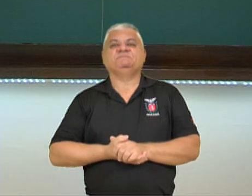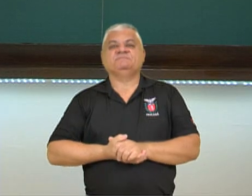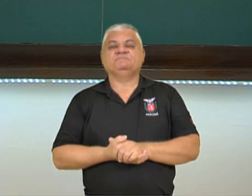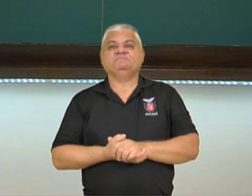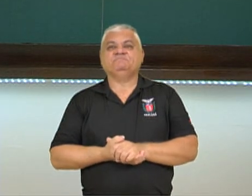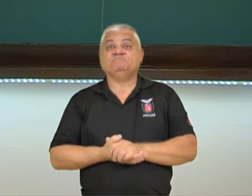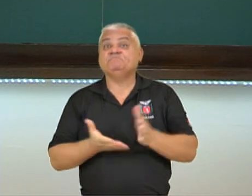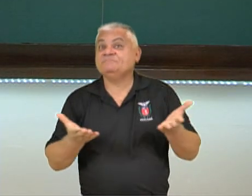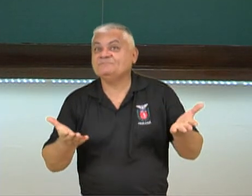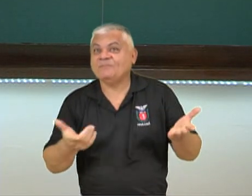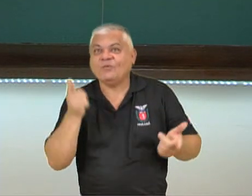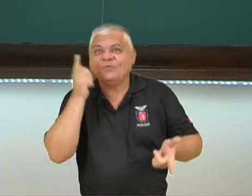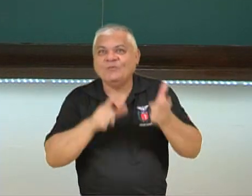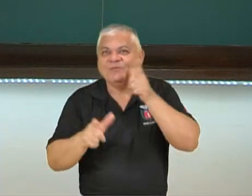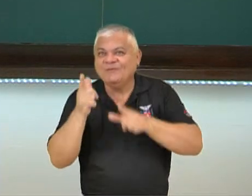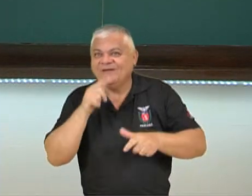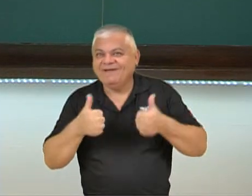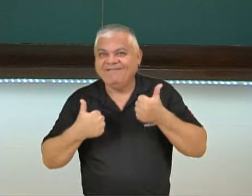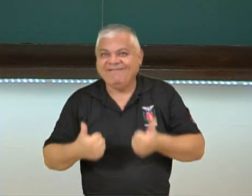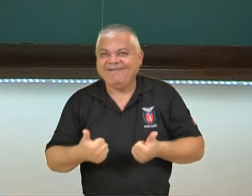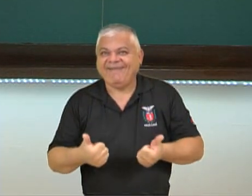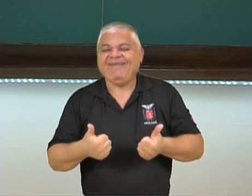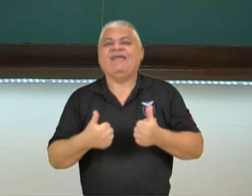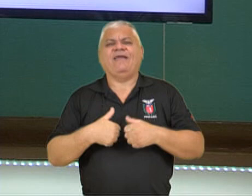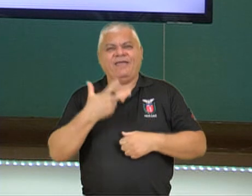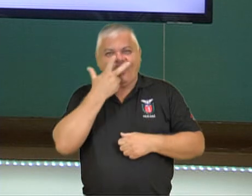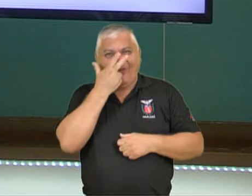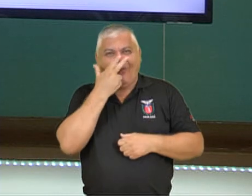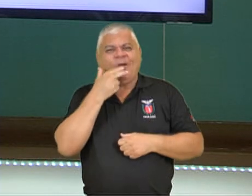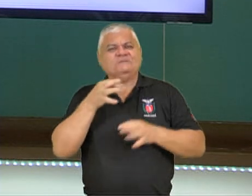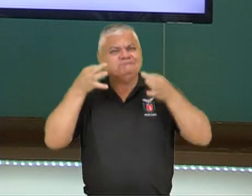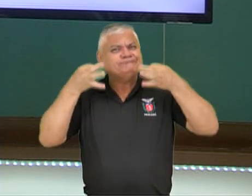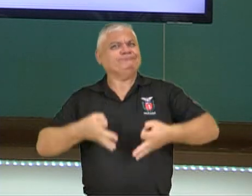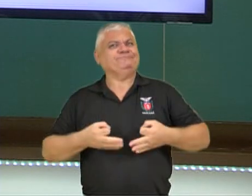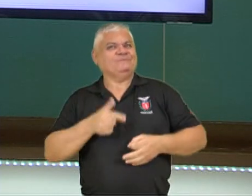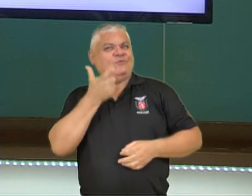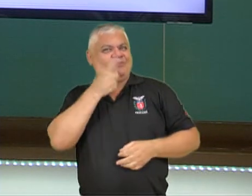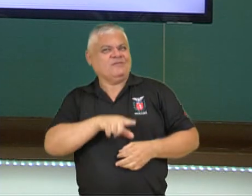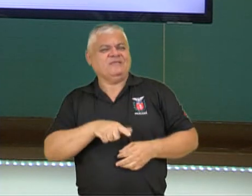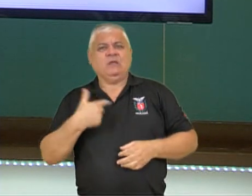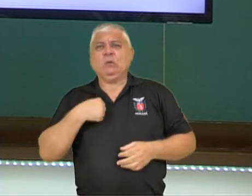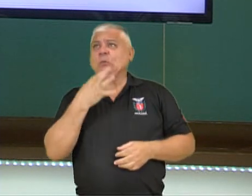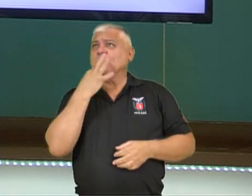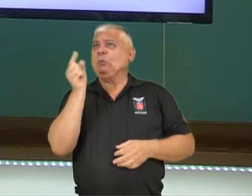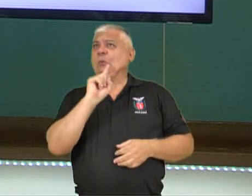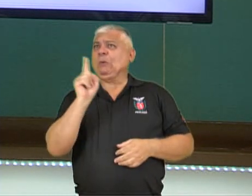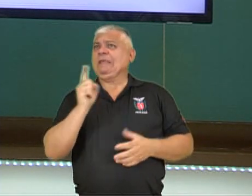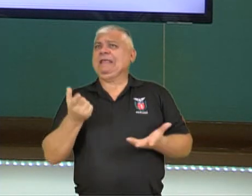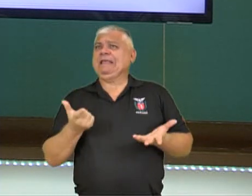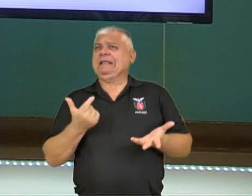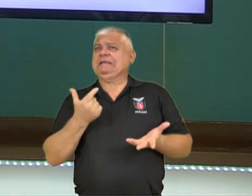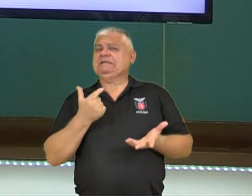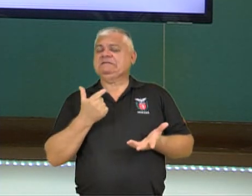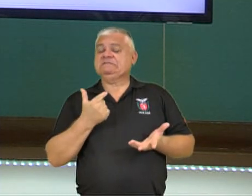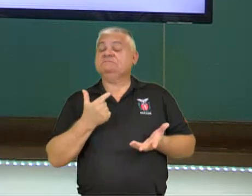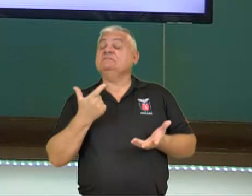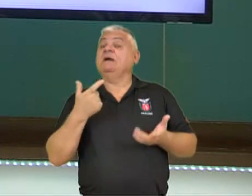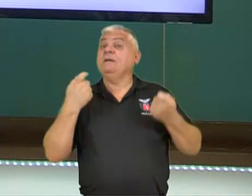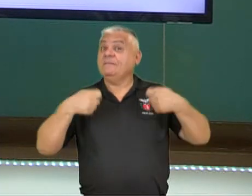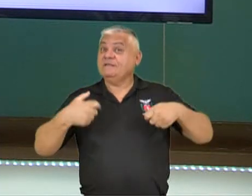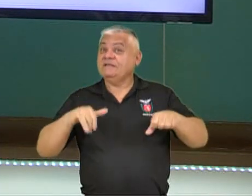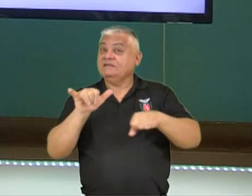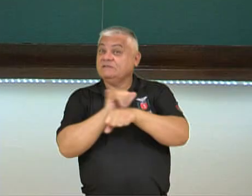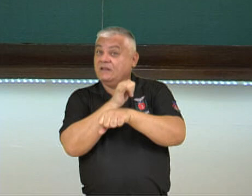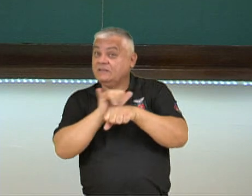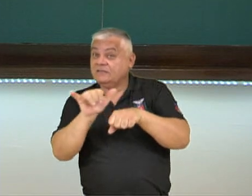E aí, meus queridão, conseguiram? Cara, eu tenho certeza que você falou assim, pô, eu não conheço a metade disso. Mas a gente tem que usar a estratégia para isso,